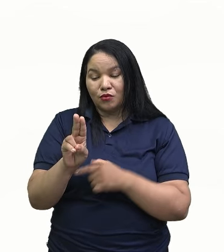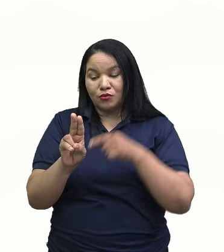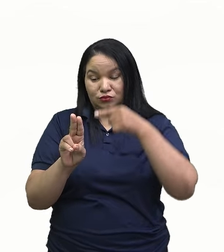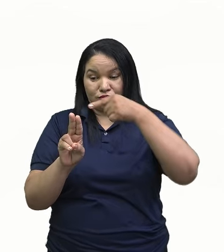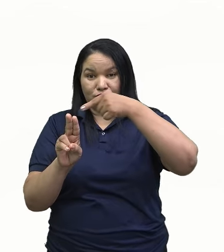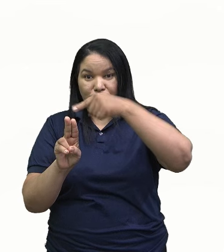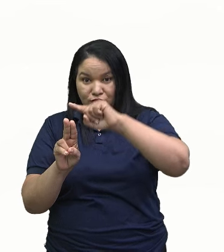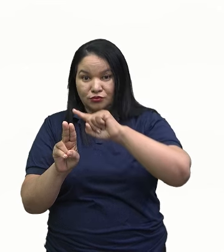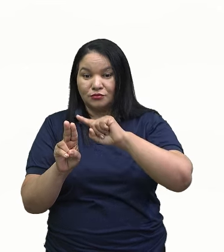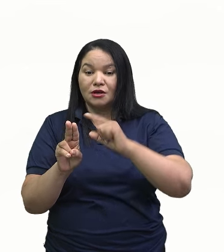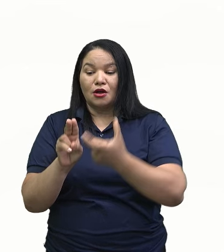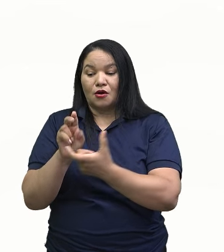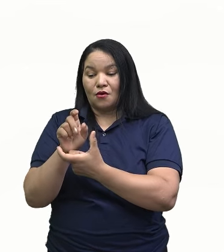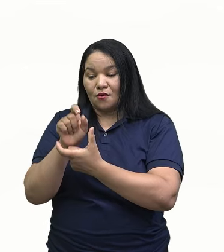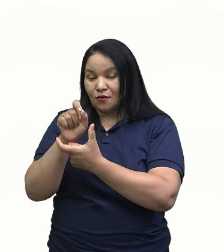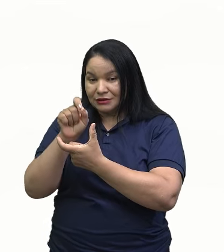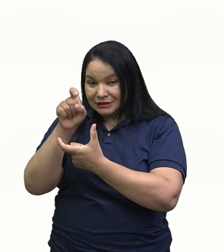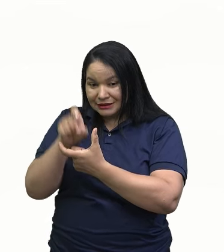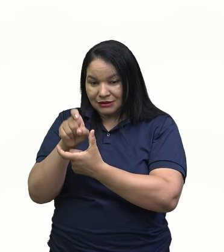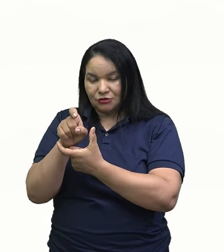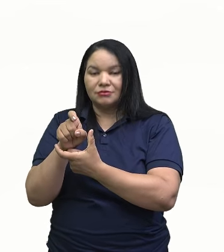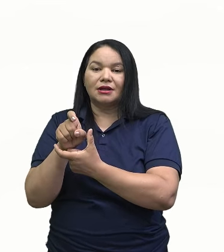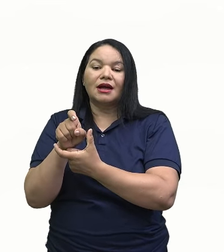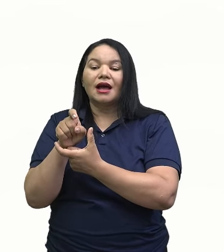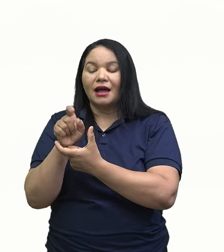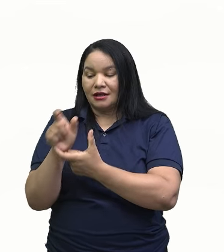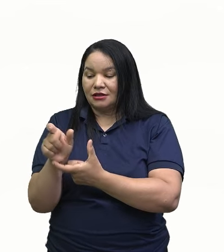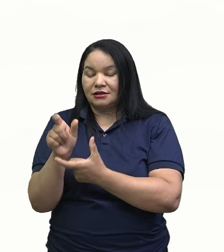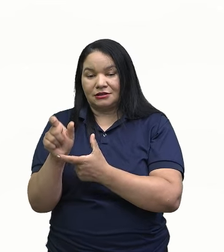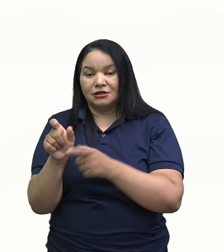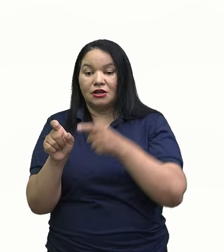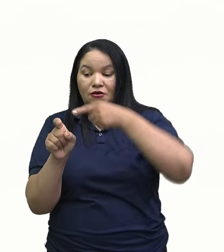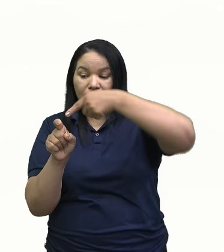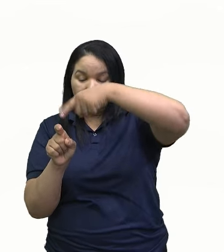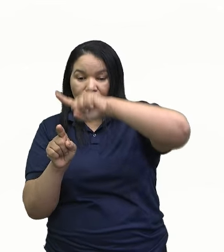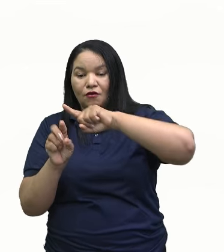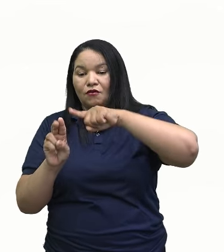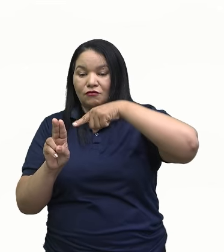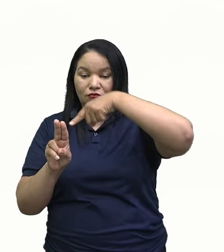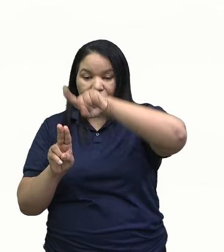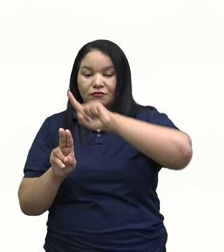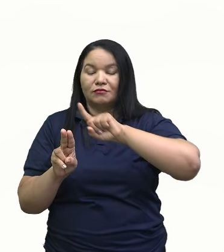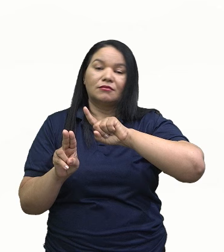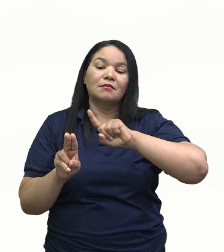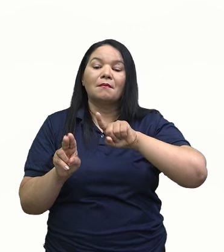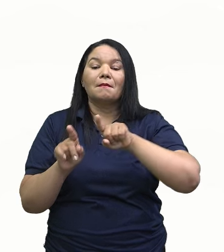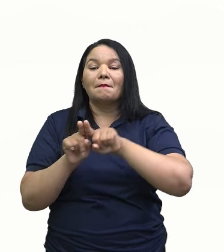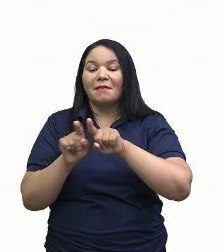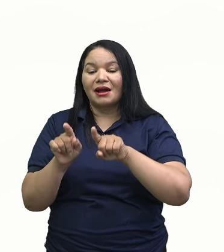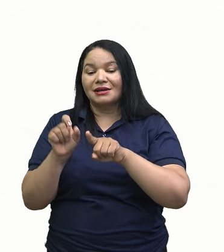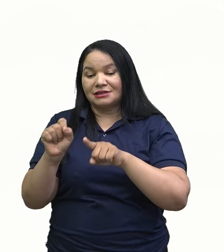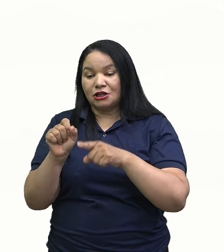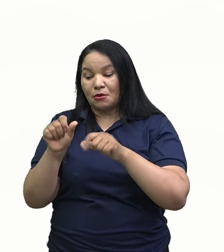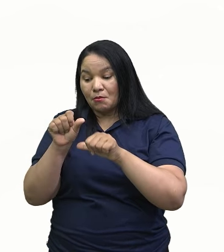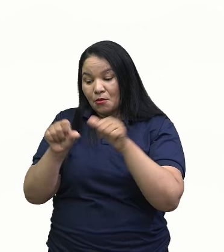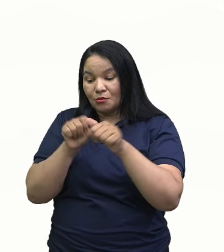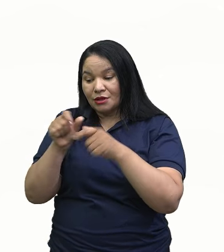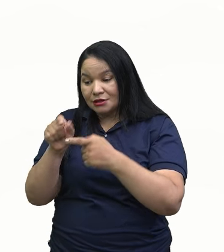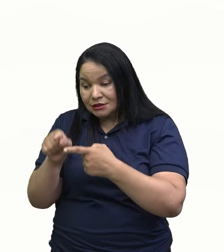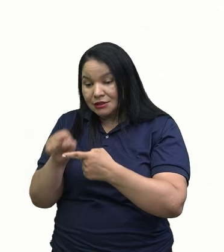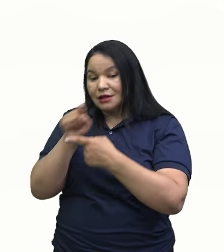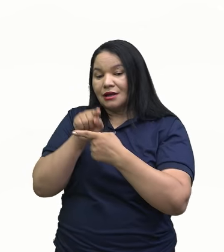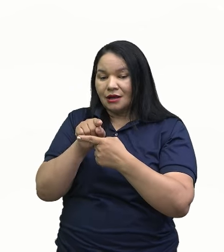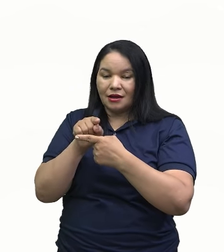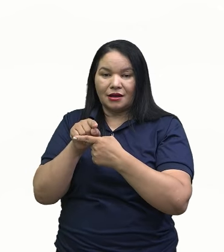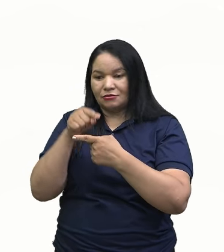na posição oxítona, certo? Então, ele continua recebendo o acento gráfico. Mas se ele estivesse bem aqui, ele não receberia